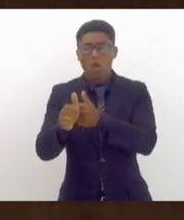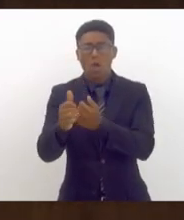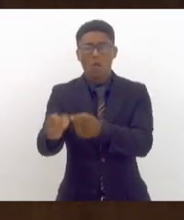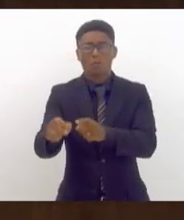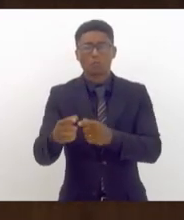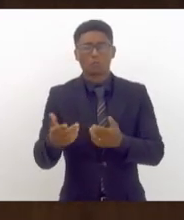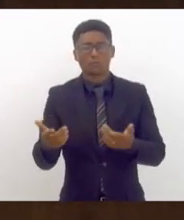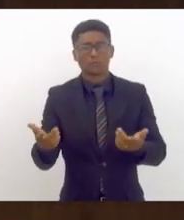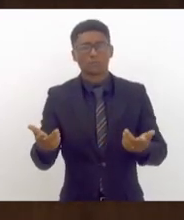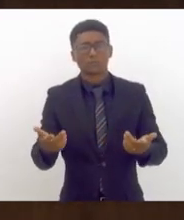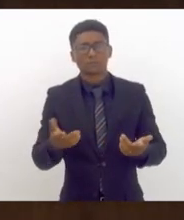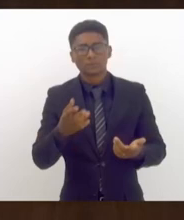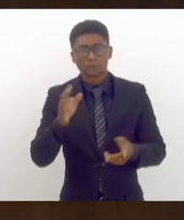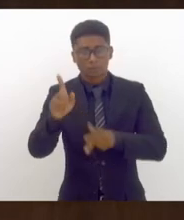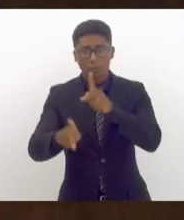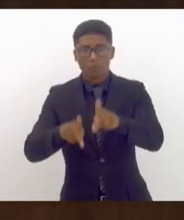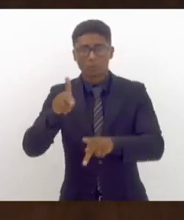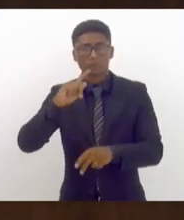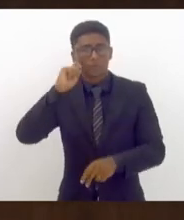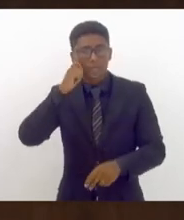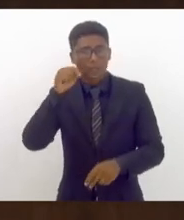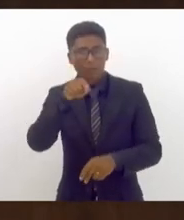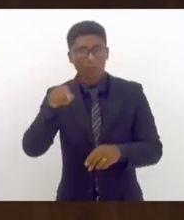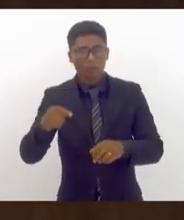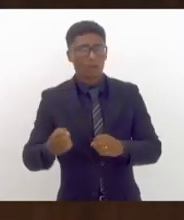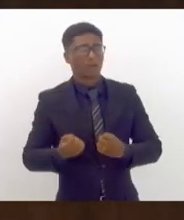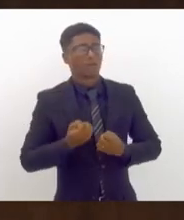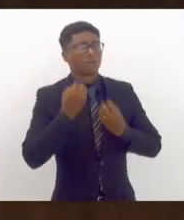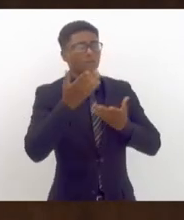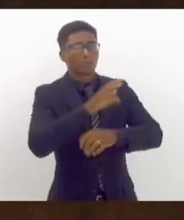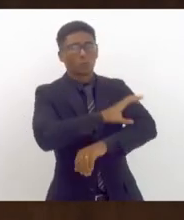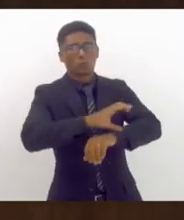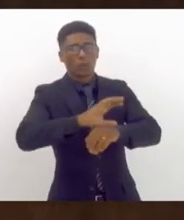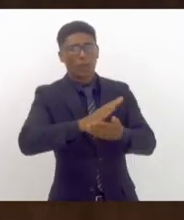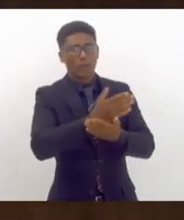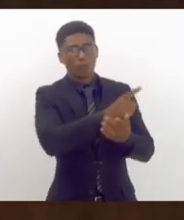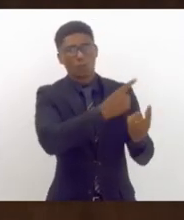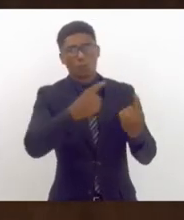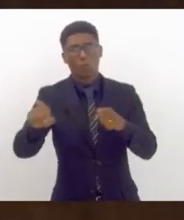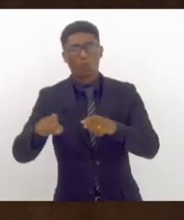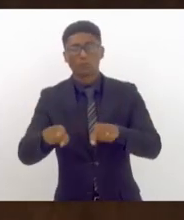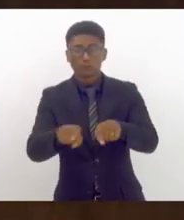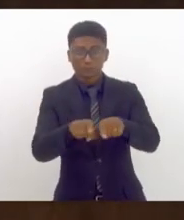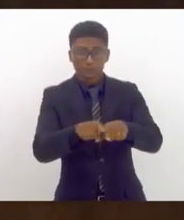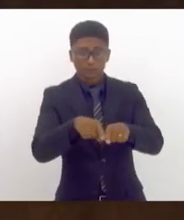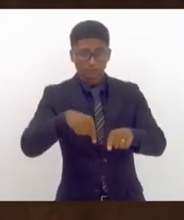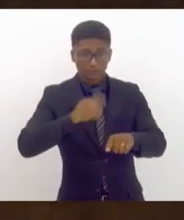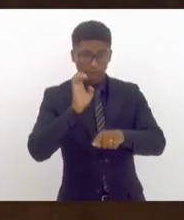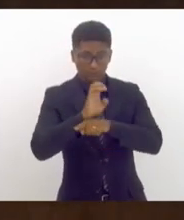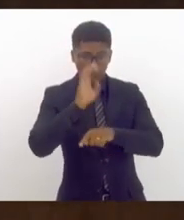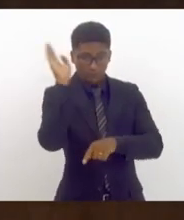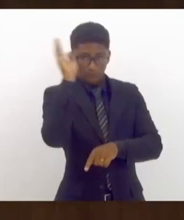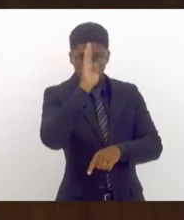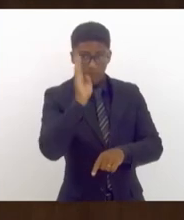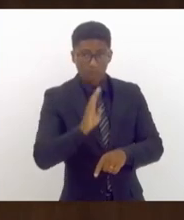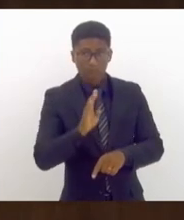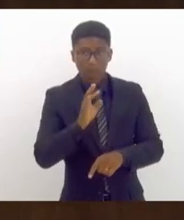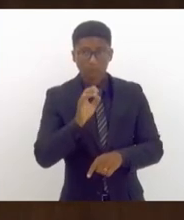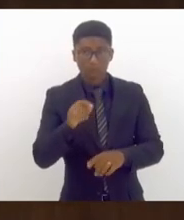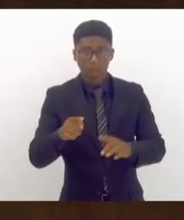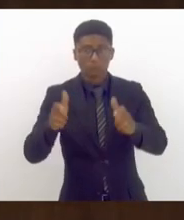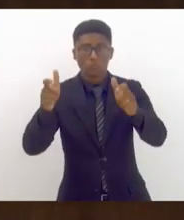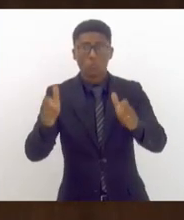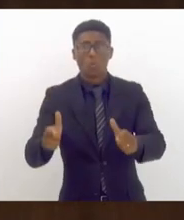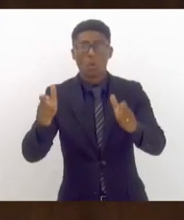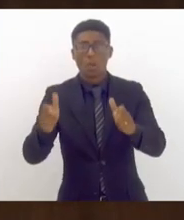culturais oriundas do povo negro, dá também na forma como o Estado brasileiro se relaciona com as periferias onde são de